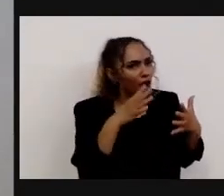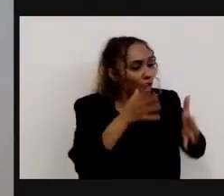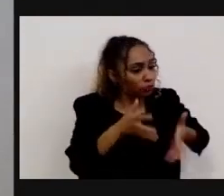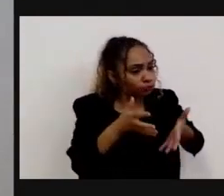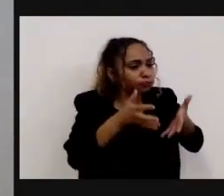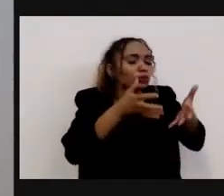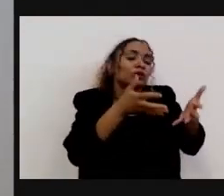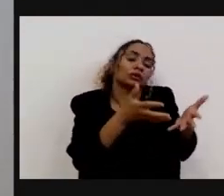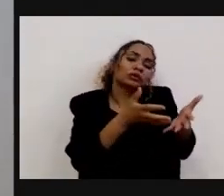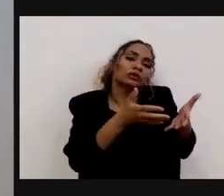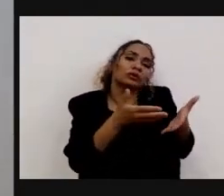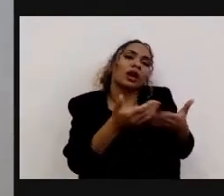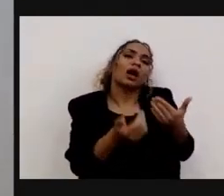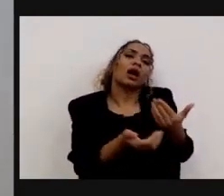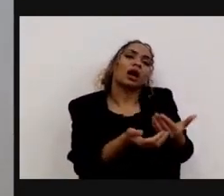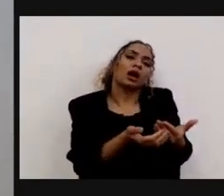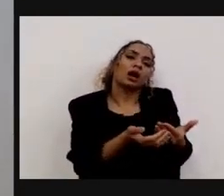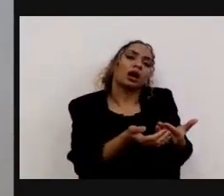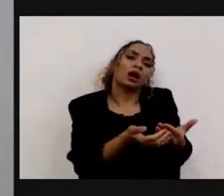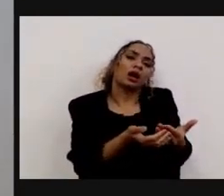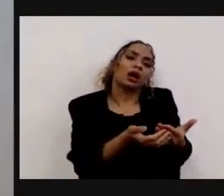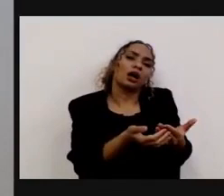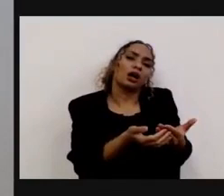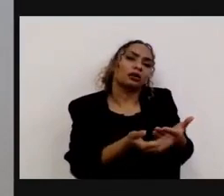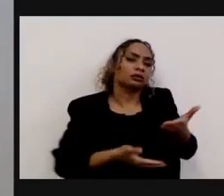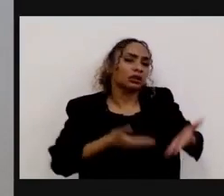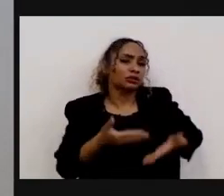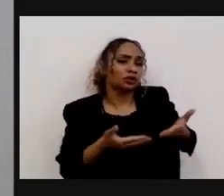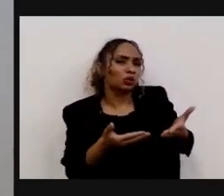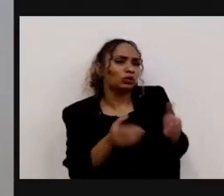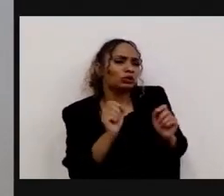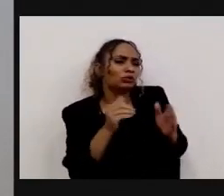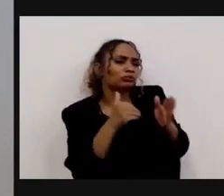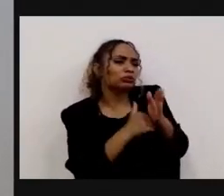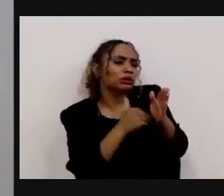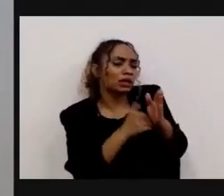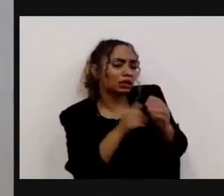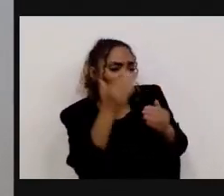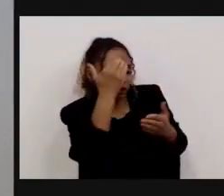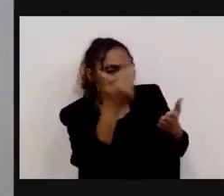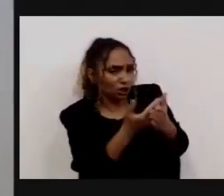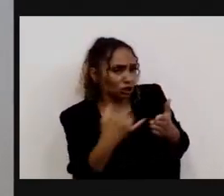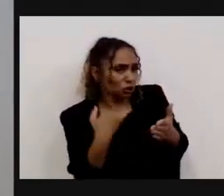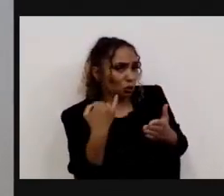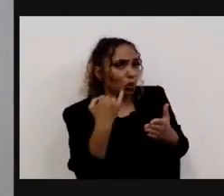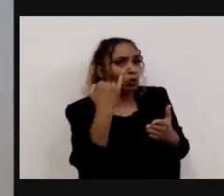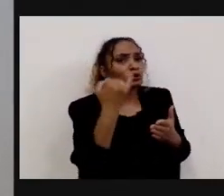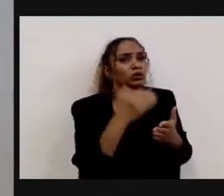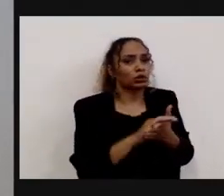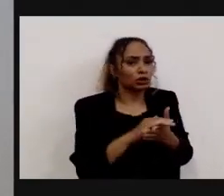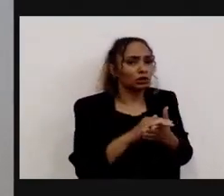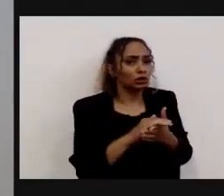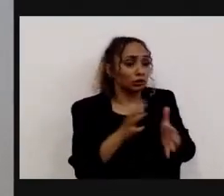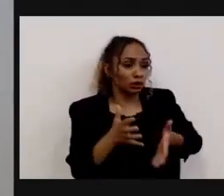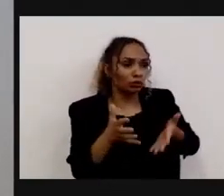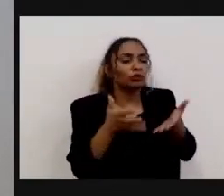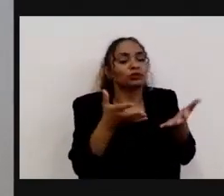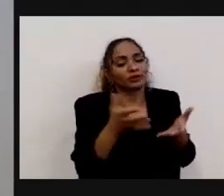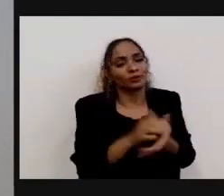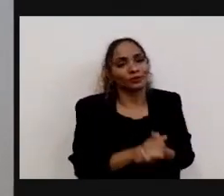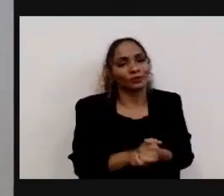servidores quais assim os segredos que você acha fundamentais para essa tal da